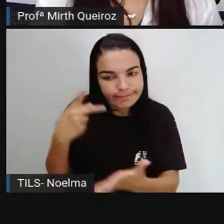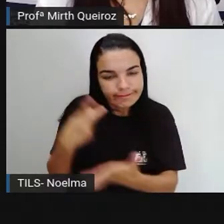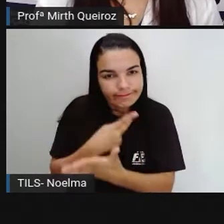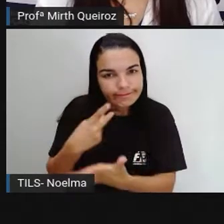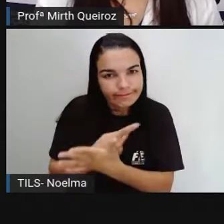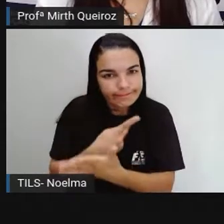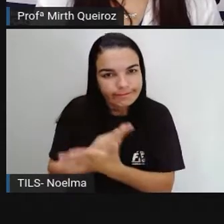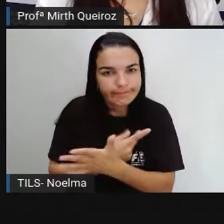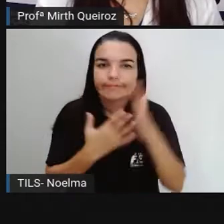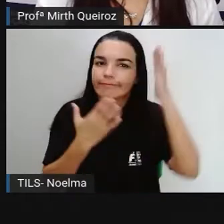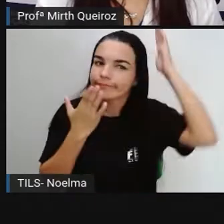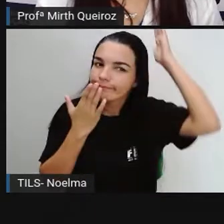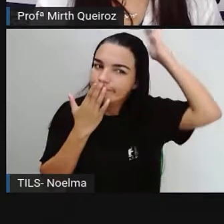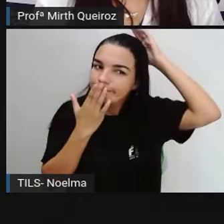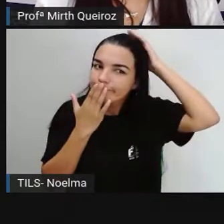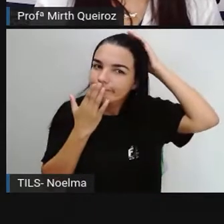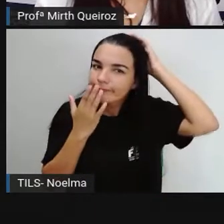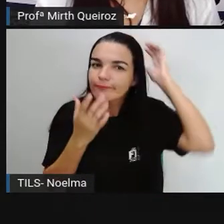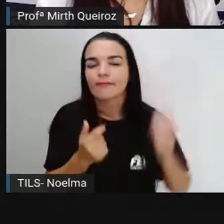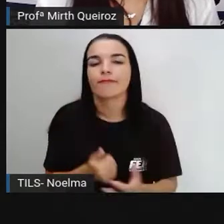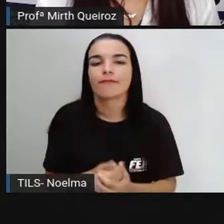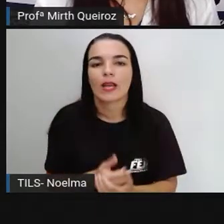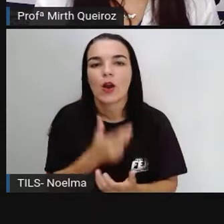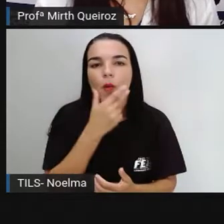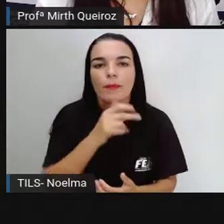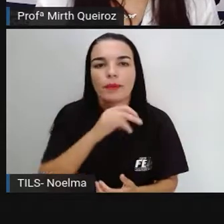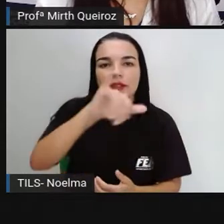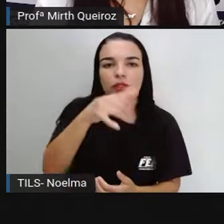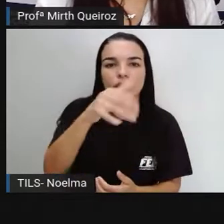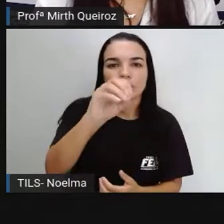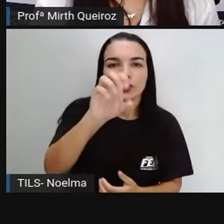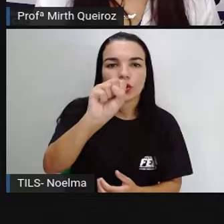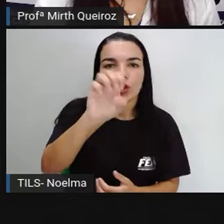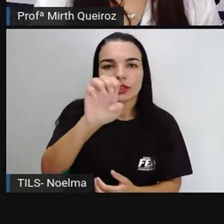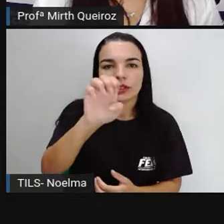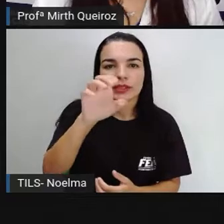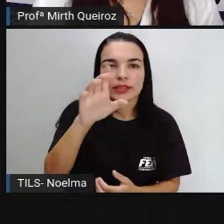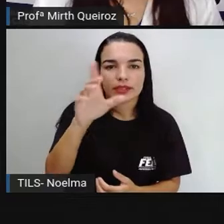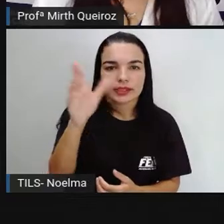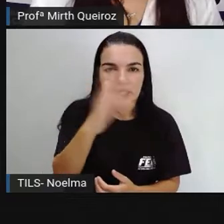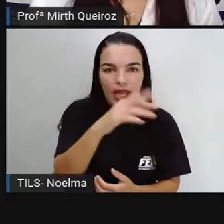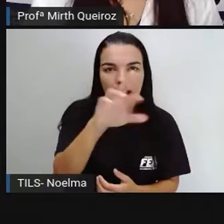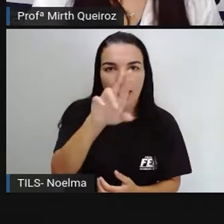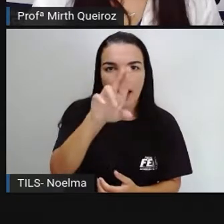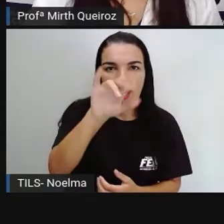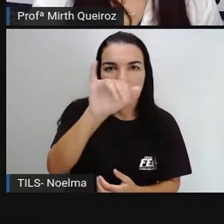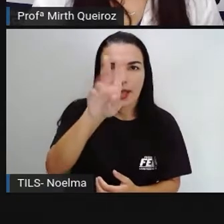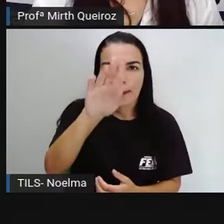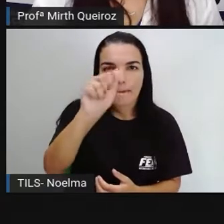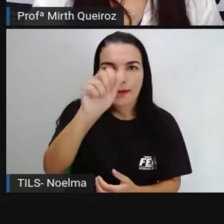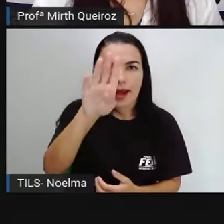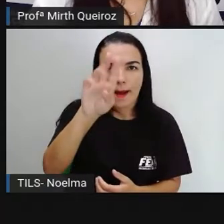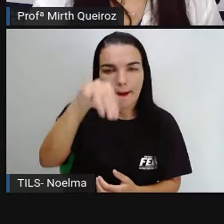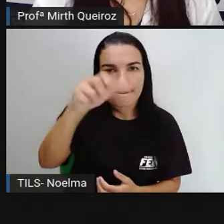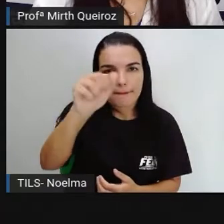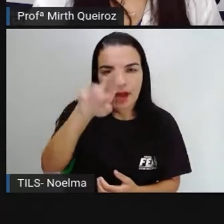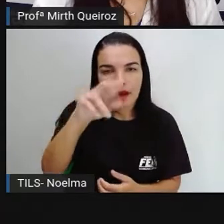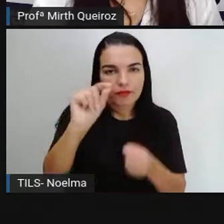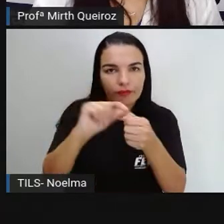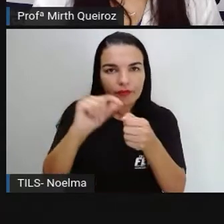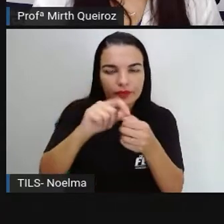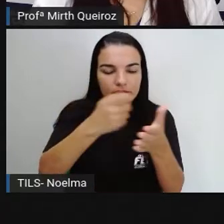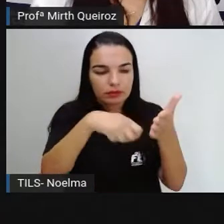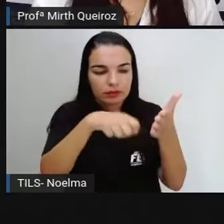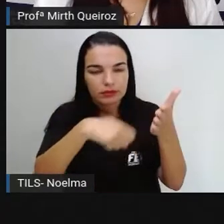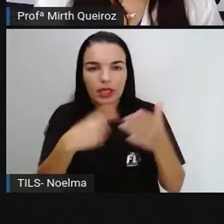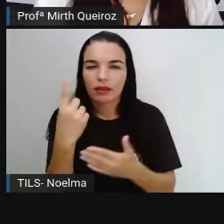foi aí um texto produzido por José Ribamar Bessa, e a gente vai ver cada uma dessas